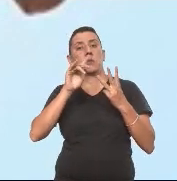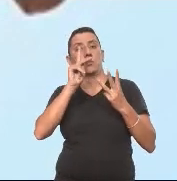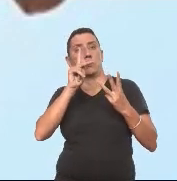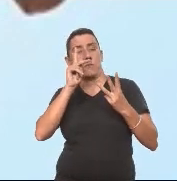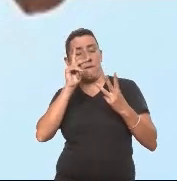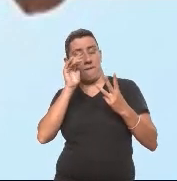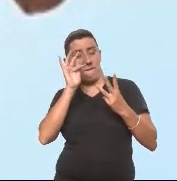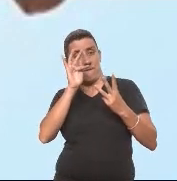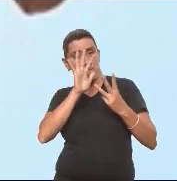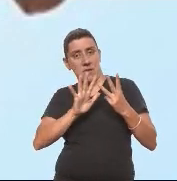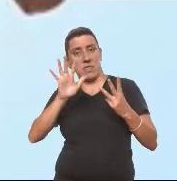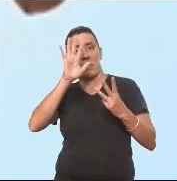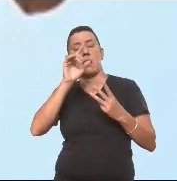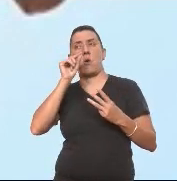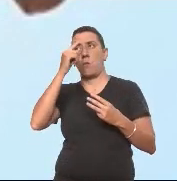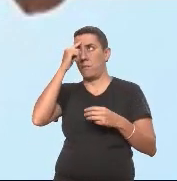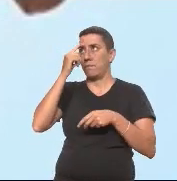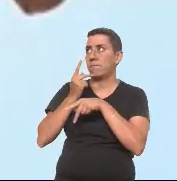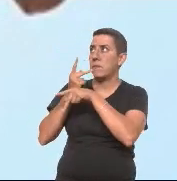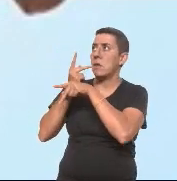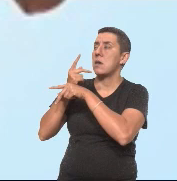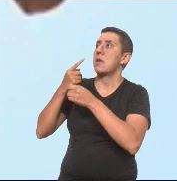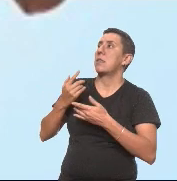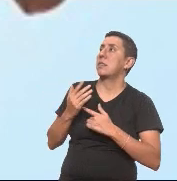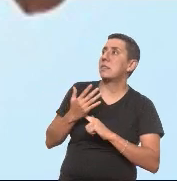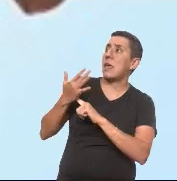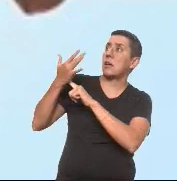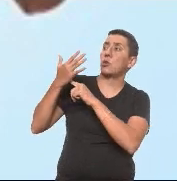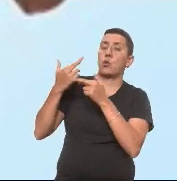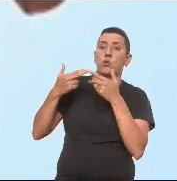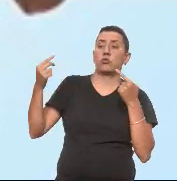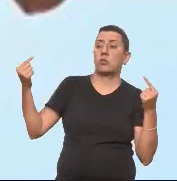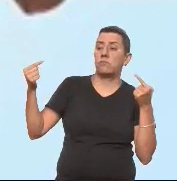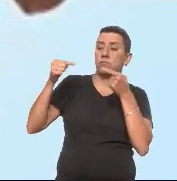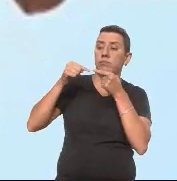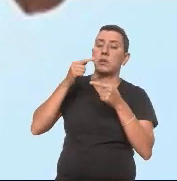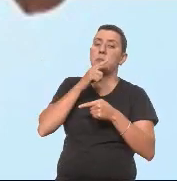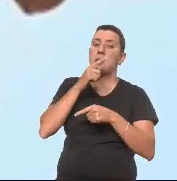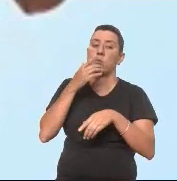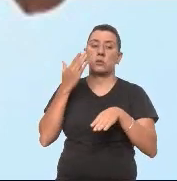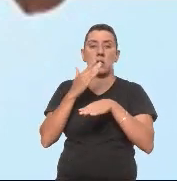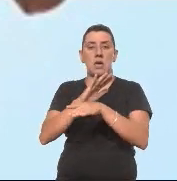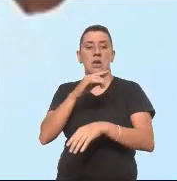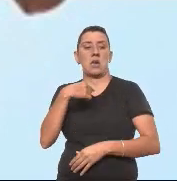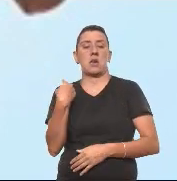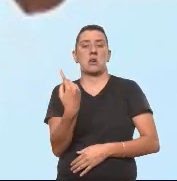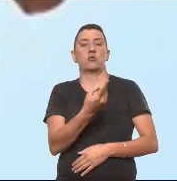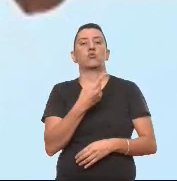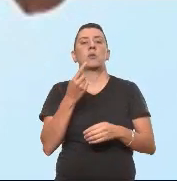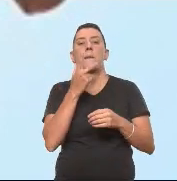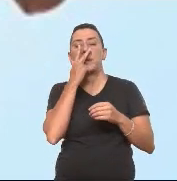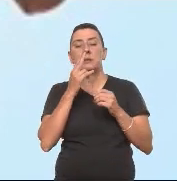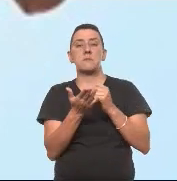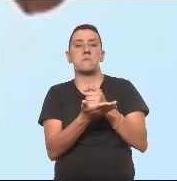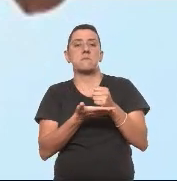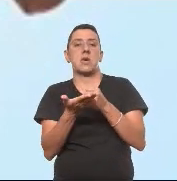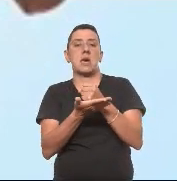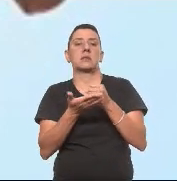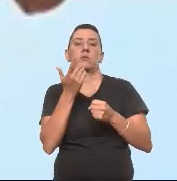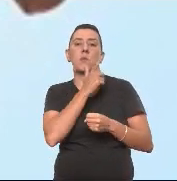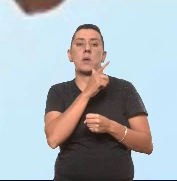de tecnologia e que Tragam esse tipo de infraestrutura básica para poder